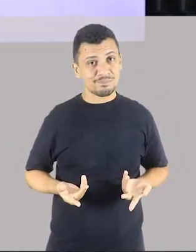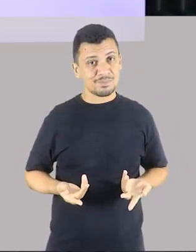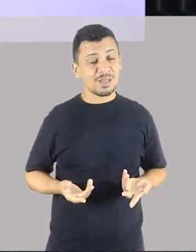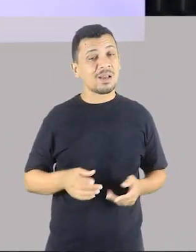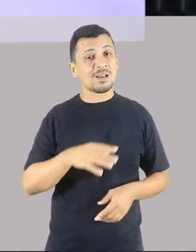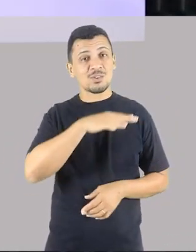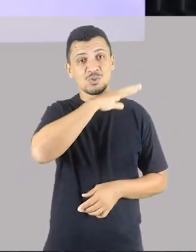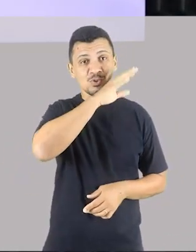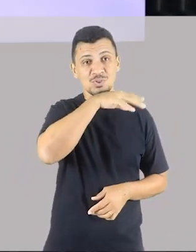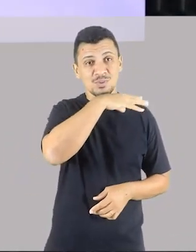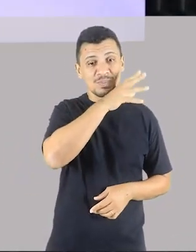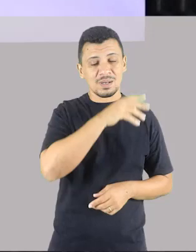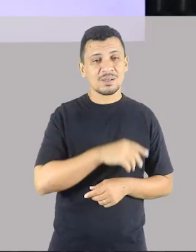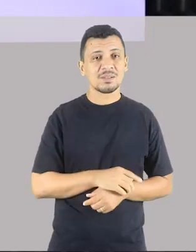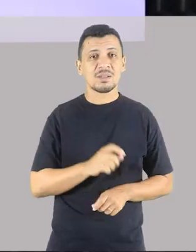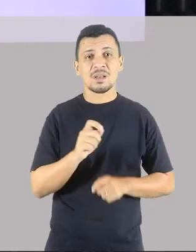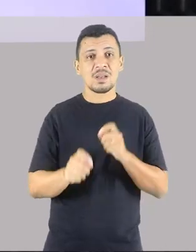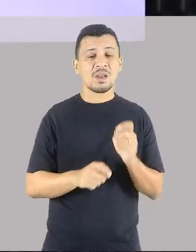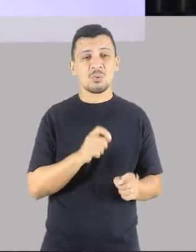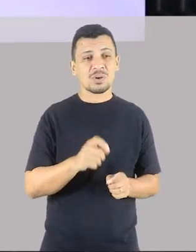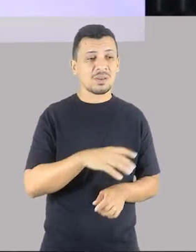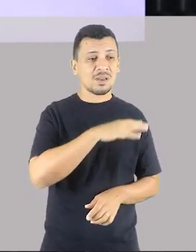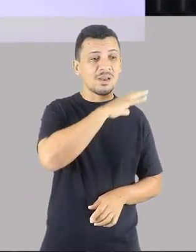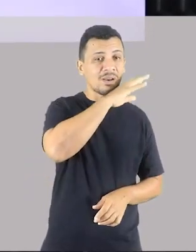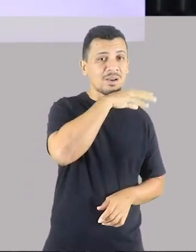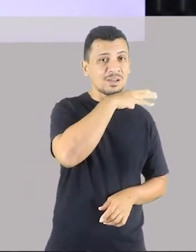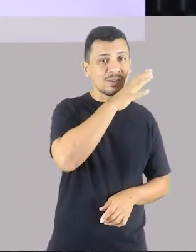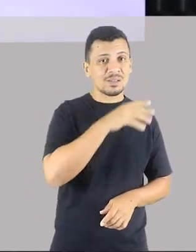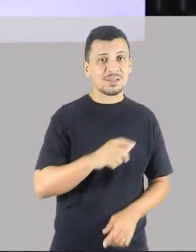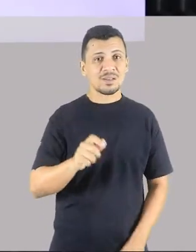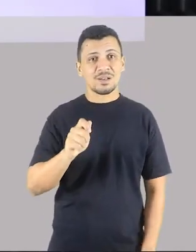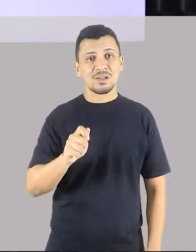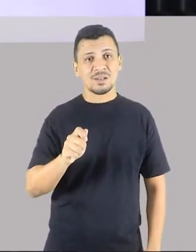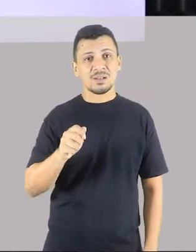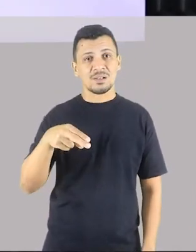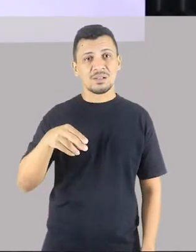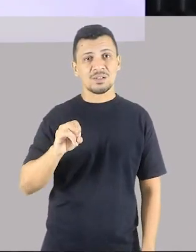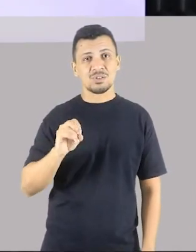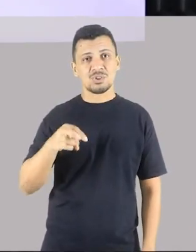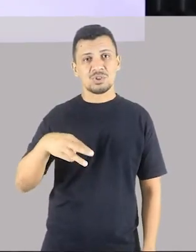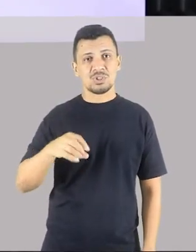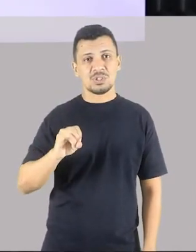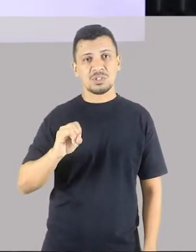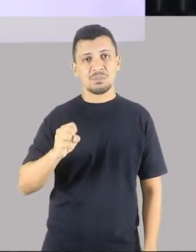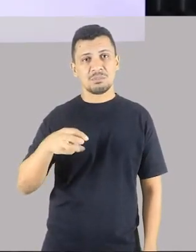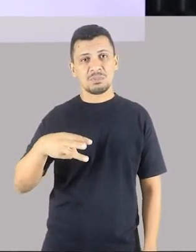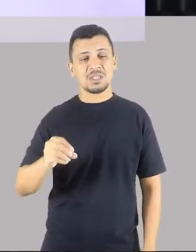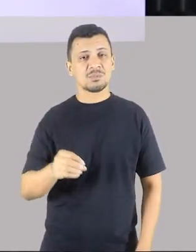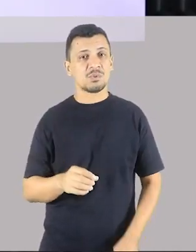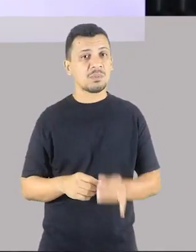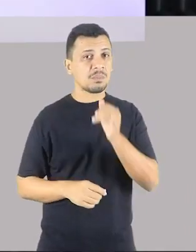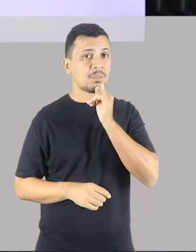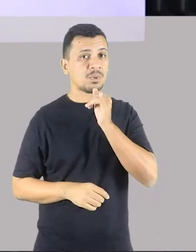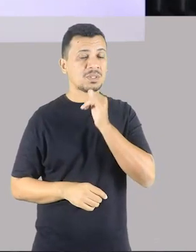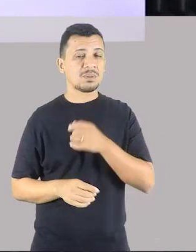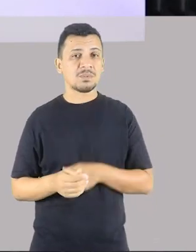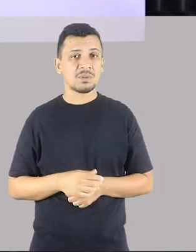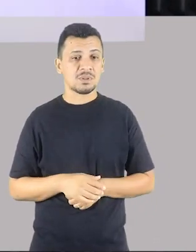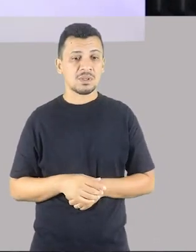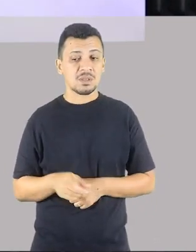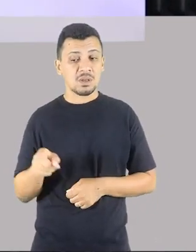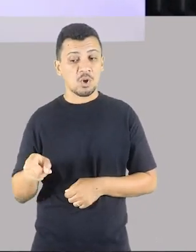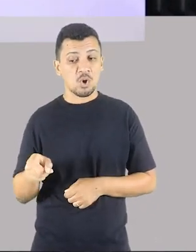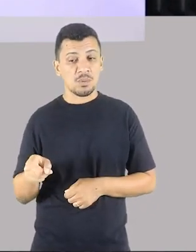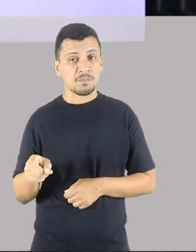essa figura de linguagem nós chamamos de animismo. É muito comum no dia a dia, por exemplo, quando você diz assim, não